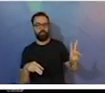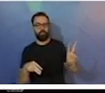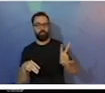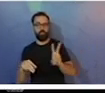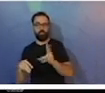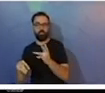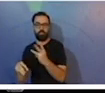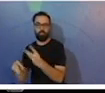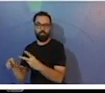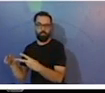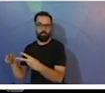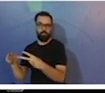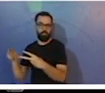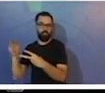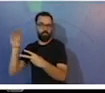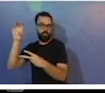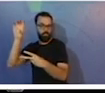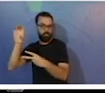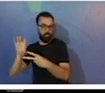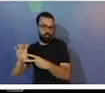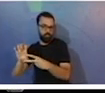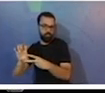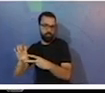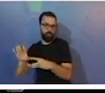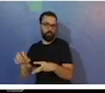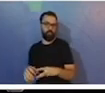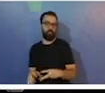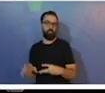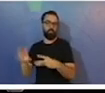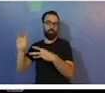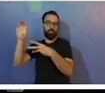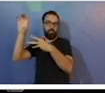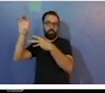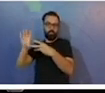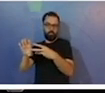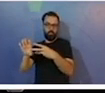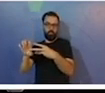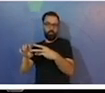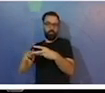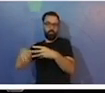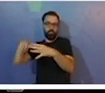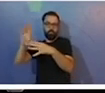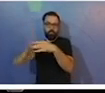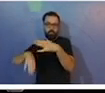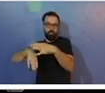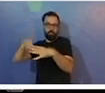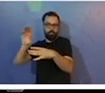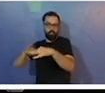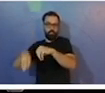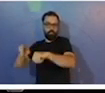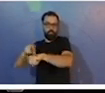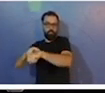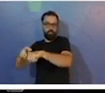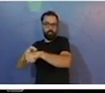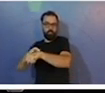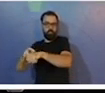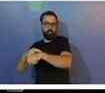até encontrar com o E. Esse quadradinho, nós temos a posição